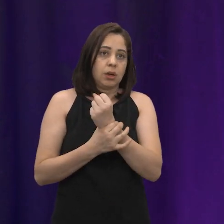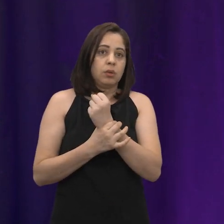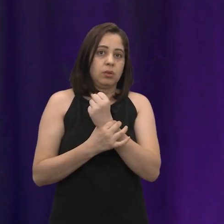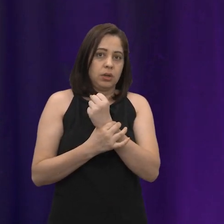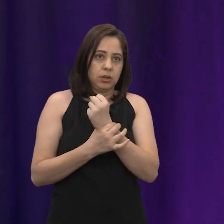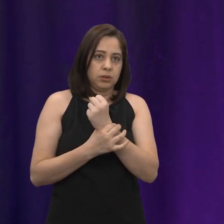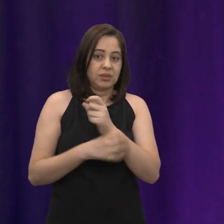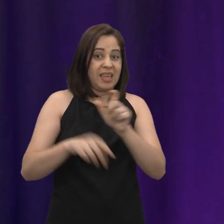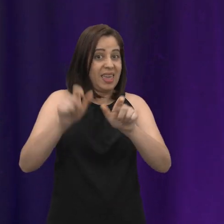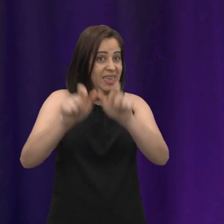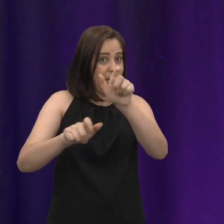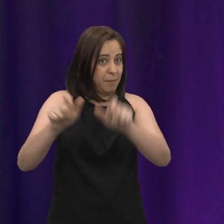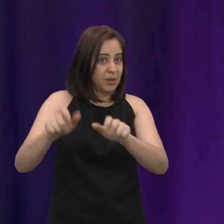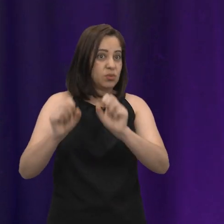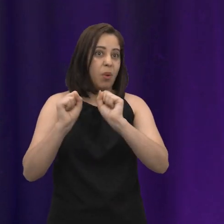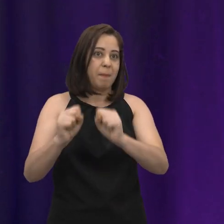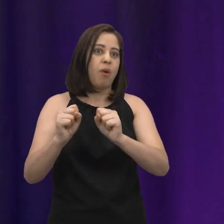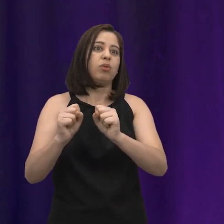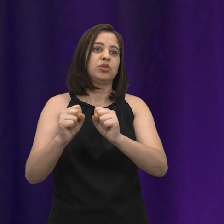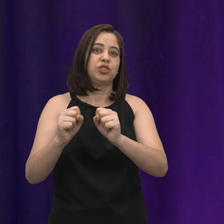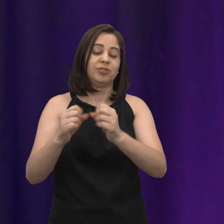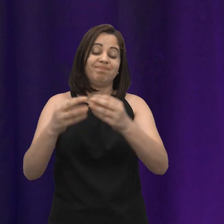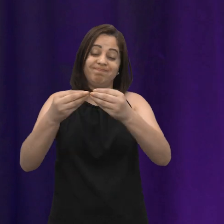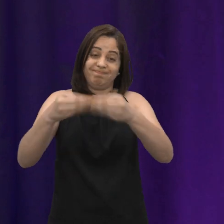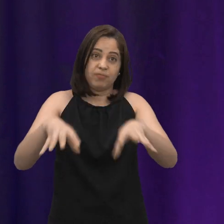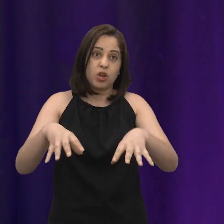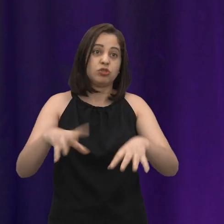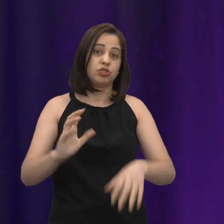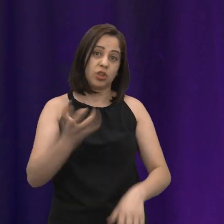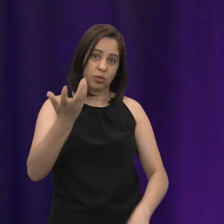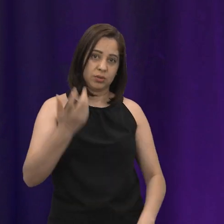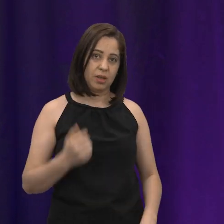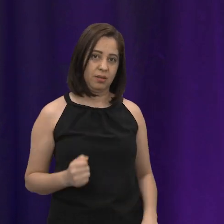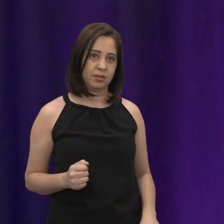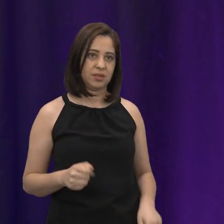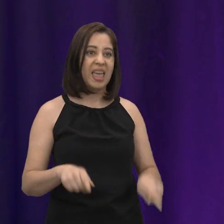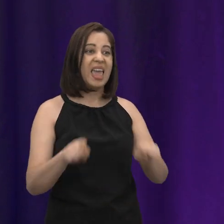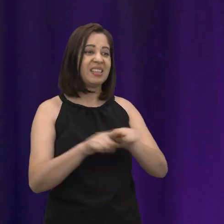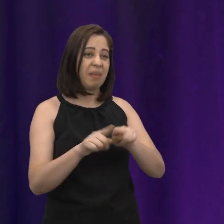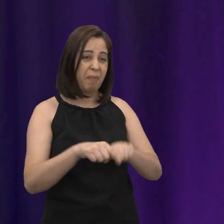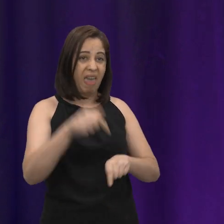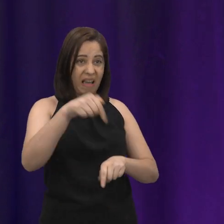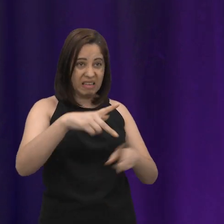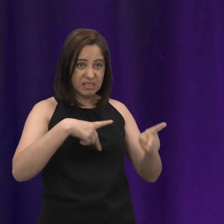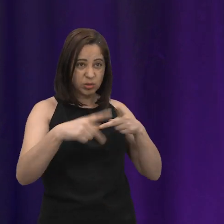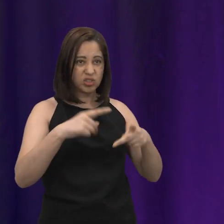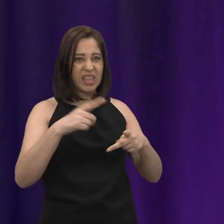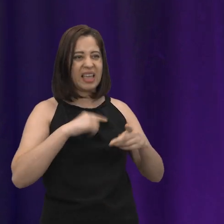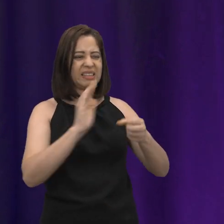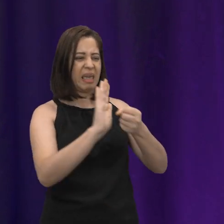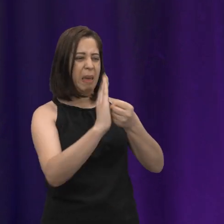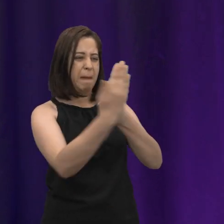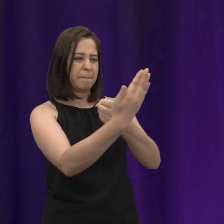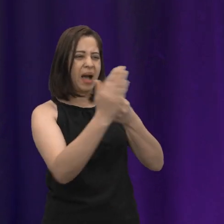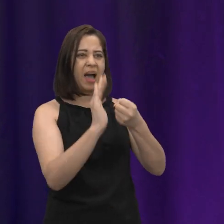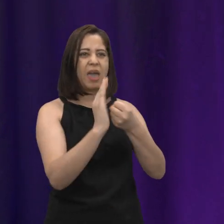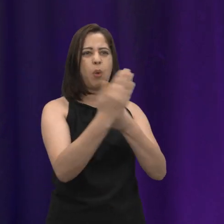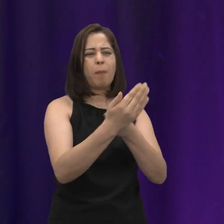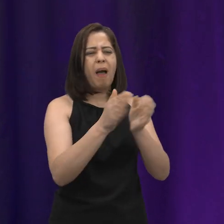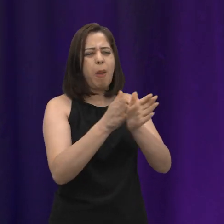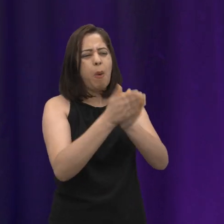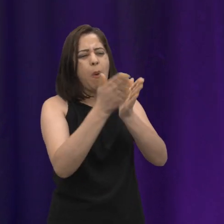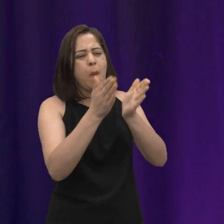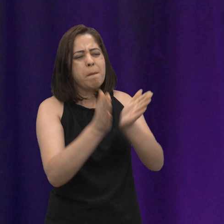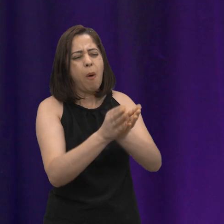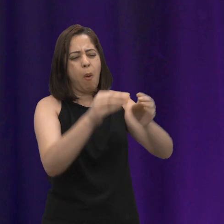algum momento, sofrer ação de reintegração de posse. Sim. Além dos assentamentos precários que a cidade tem, mas